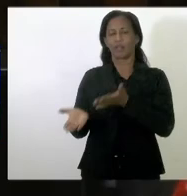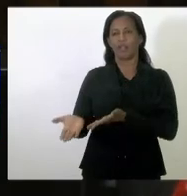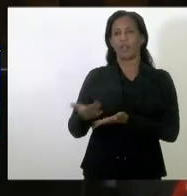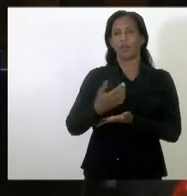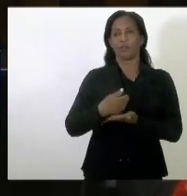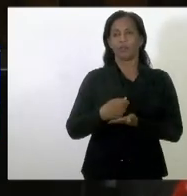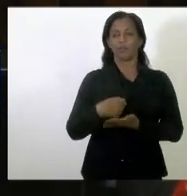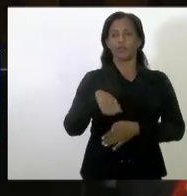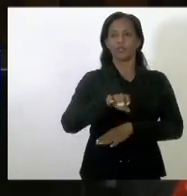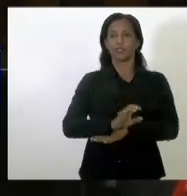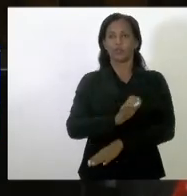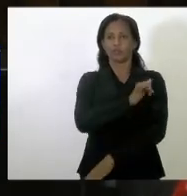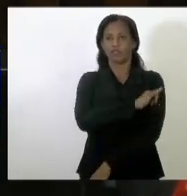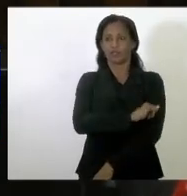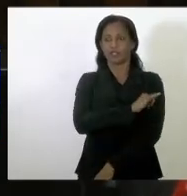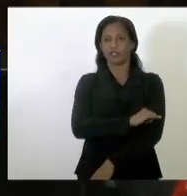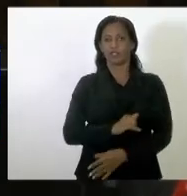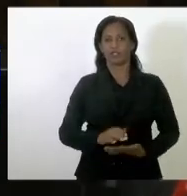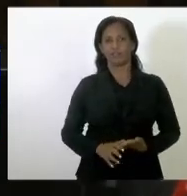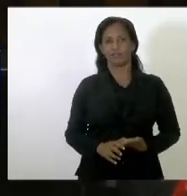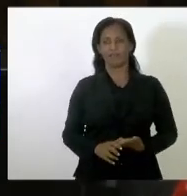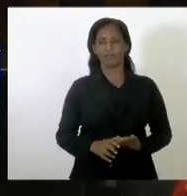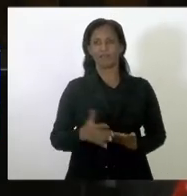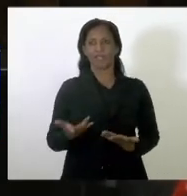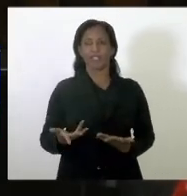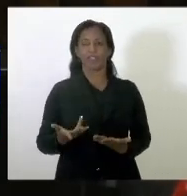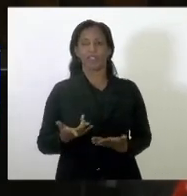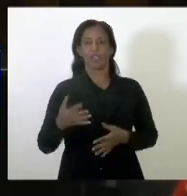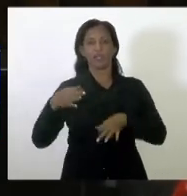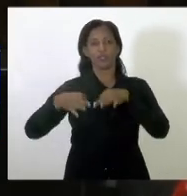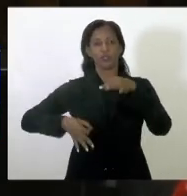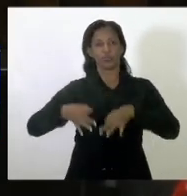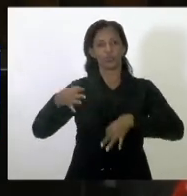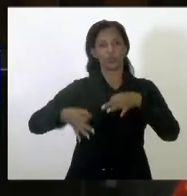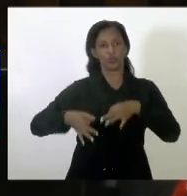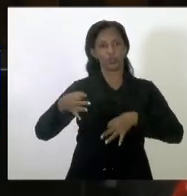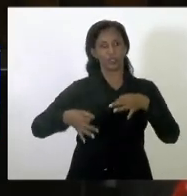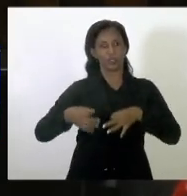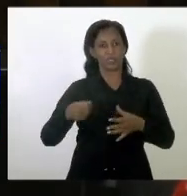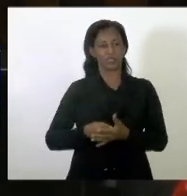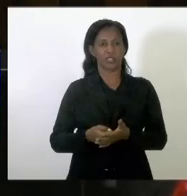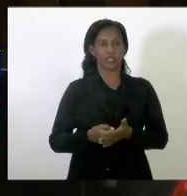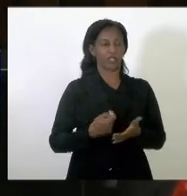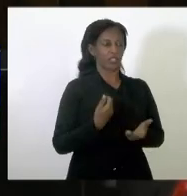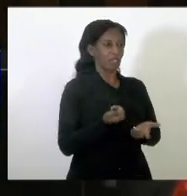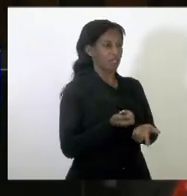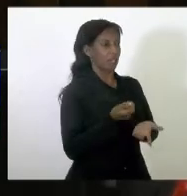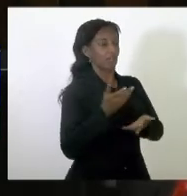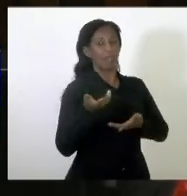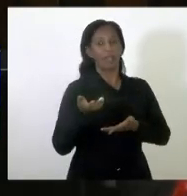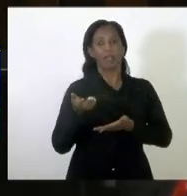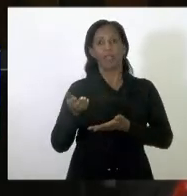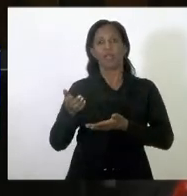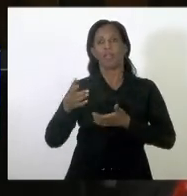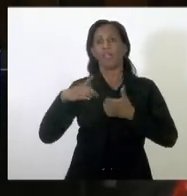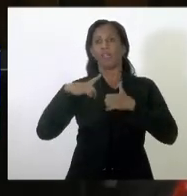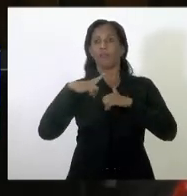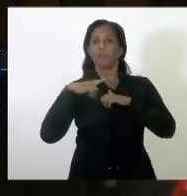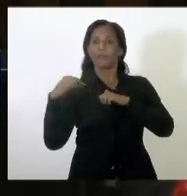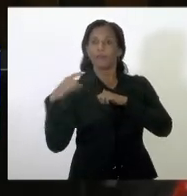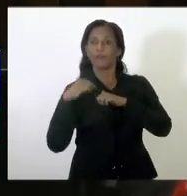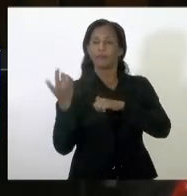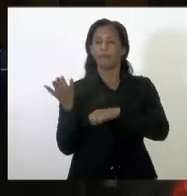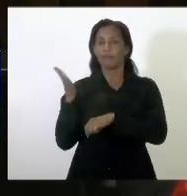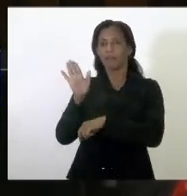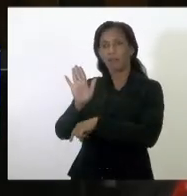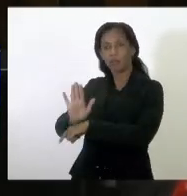Janeiro, que é necessário salvaguardar a segurança jurídica daquele que quer investir, daquele que quer empreender no Rio de Janeiro, que também é uma